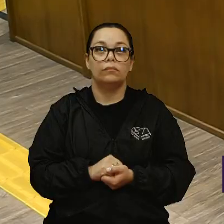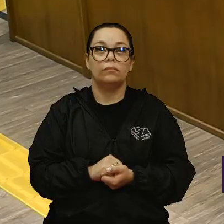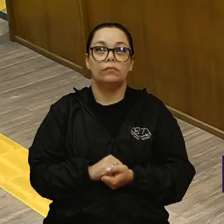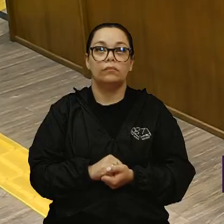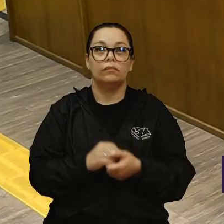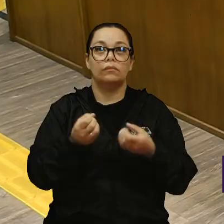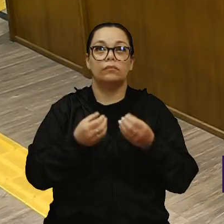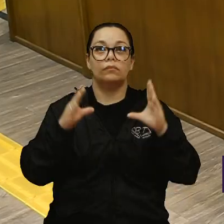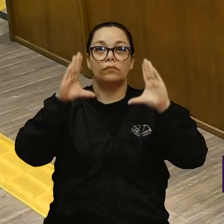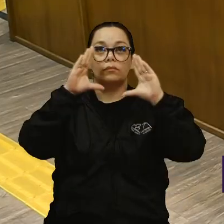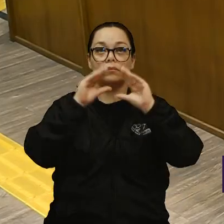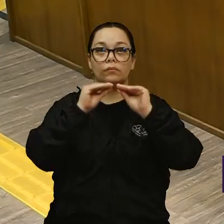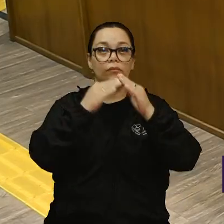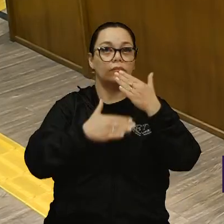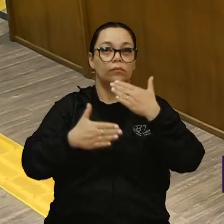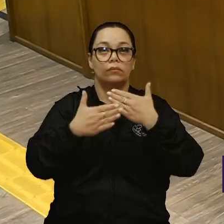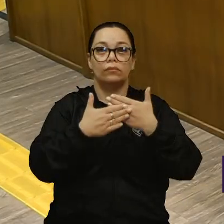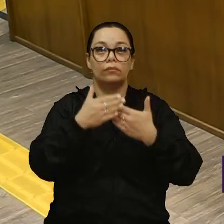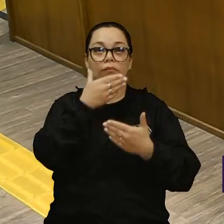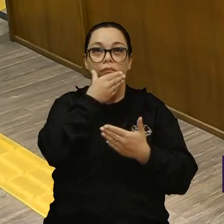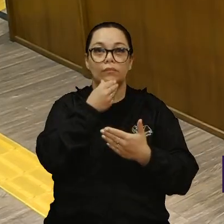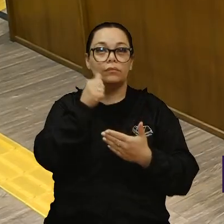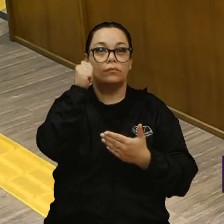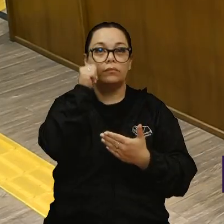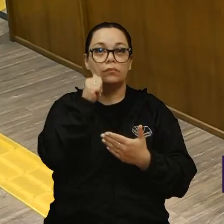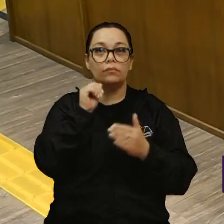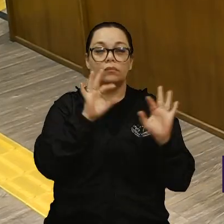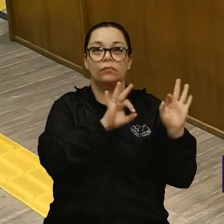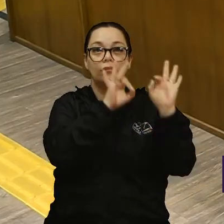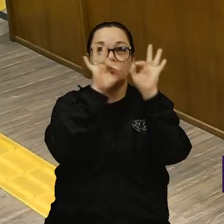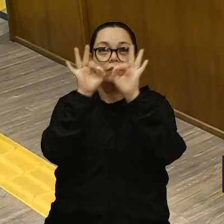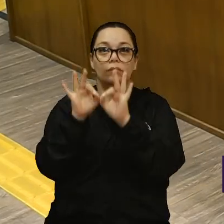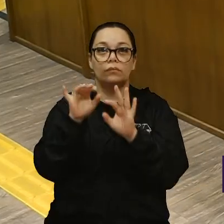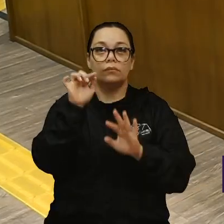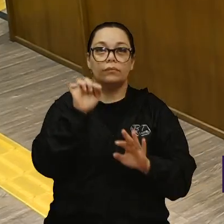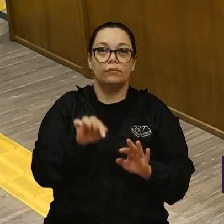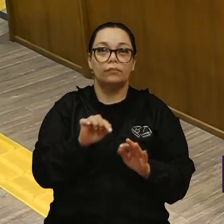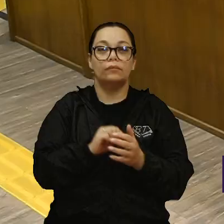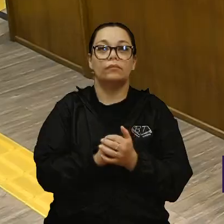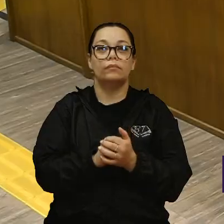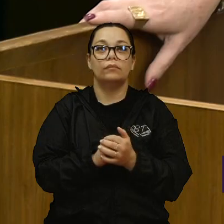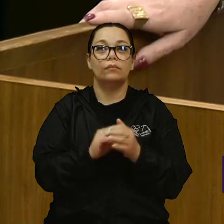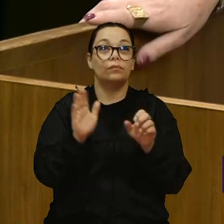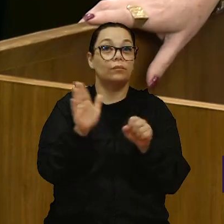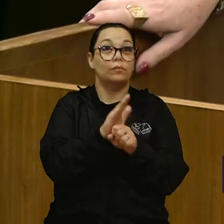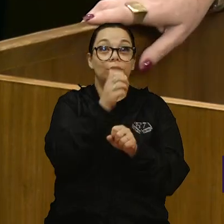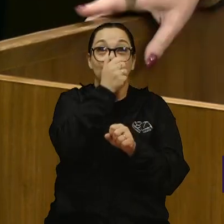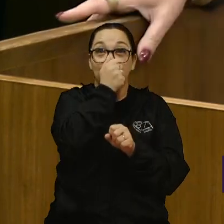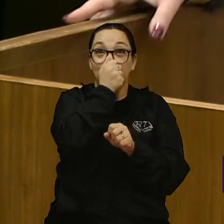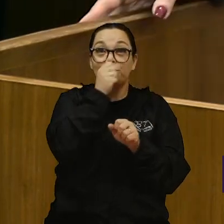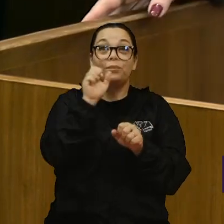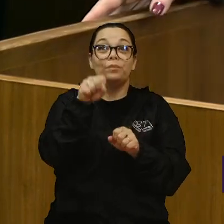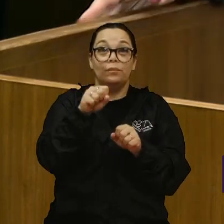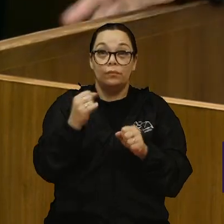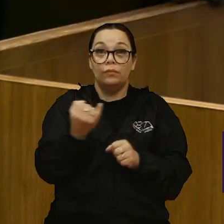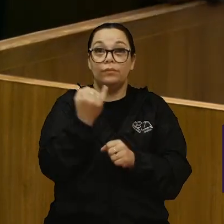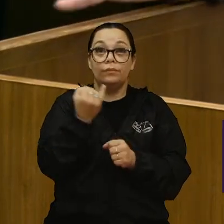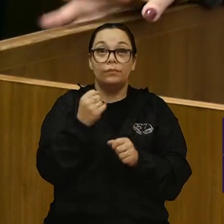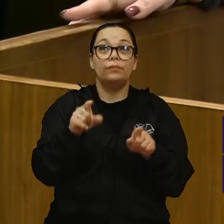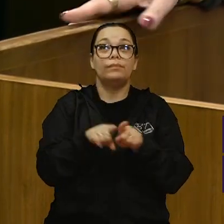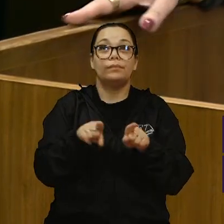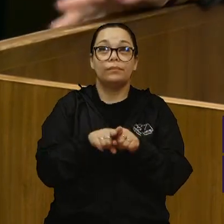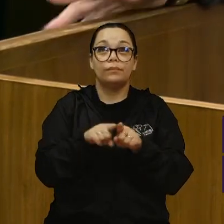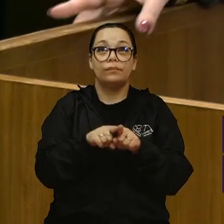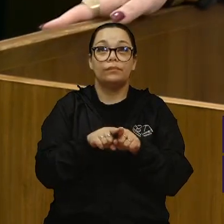Então, boa noite a todas, a todos, a quem nos acompanha aqui, essa casa cheia, né, Ana? E também a quem